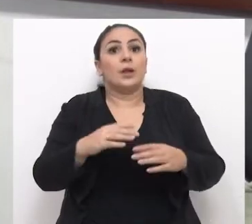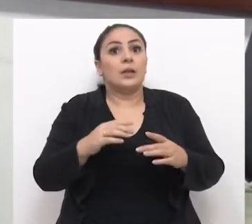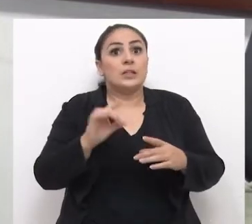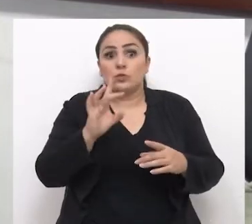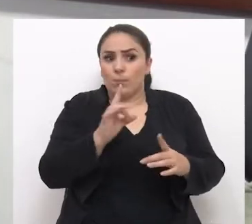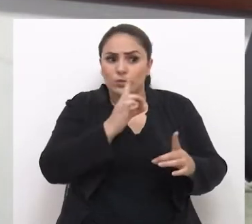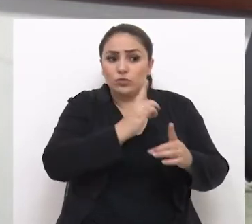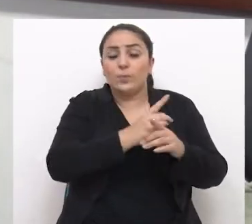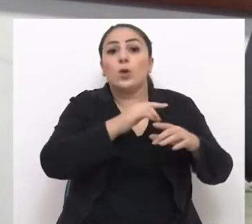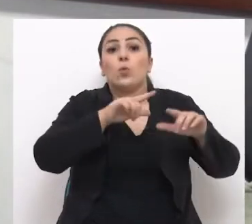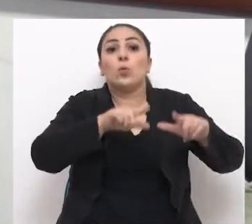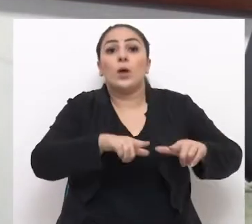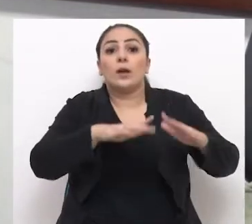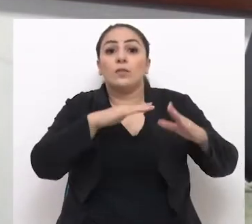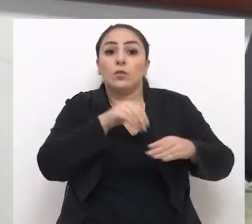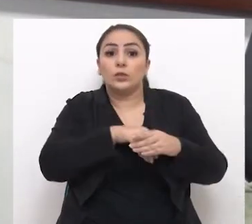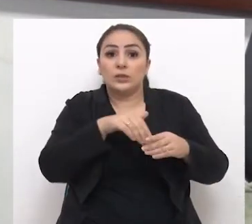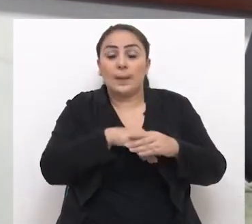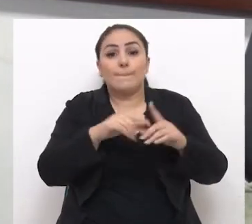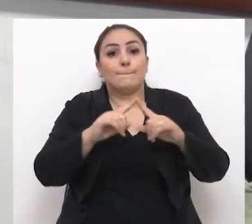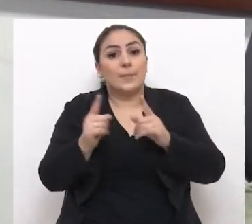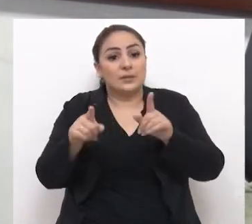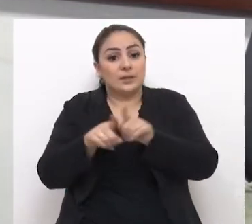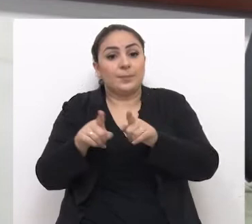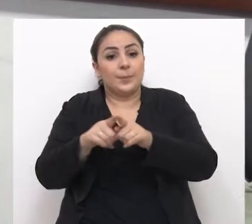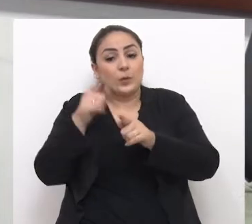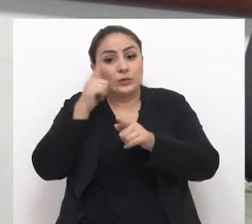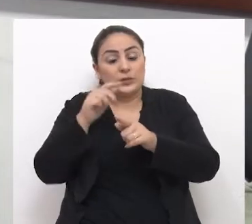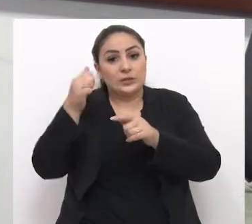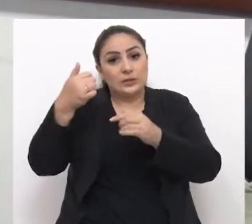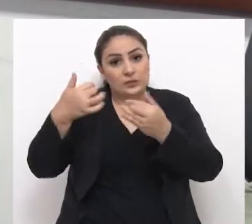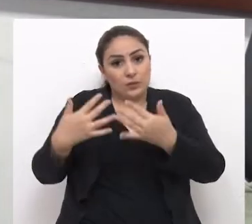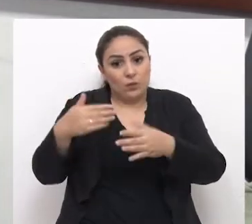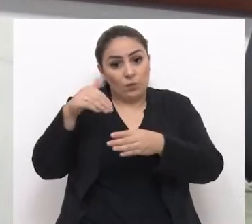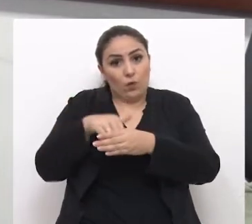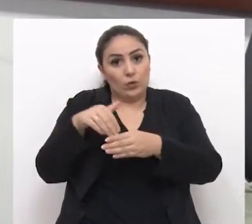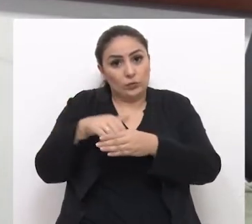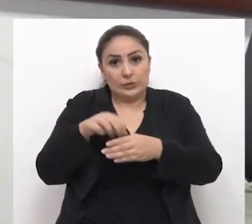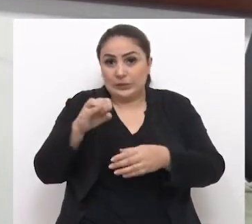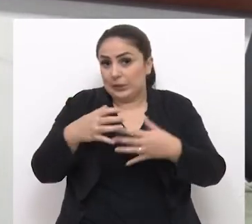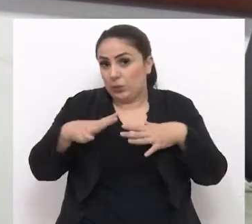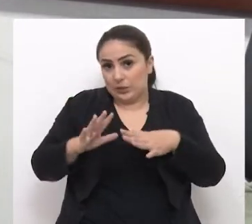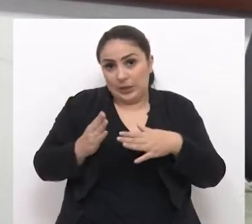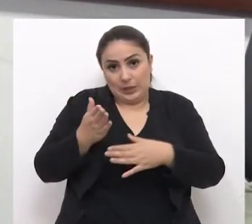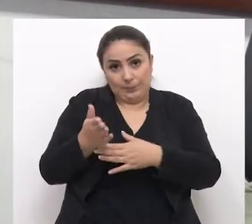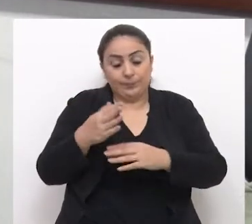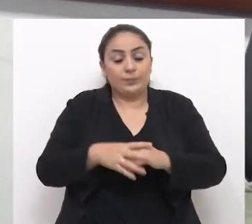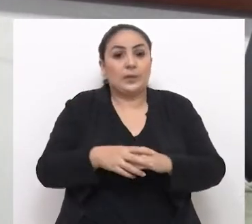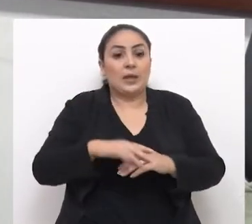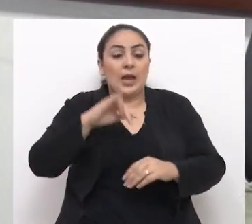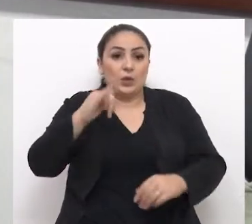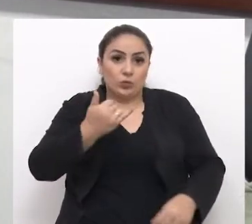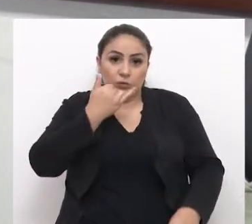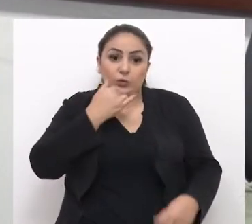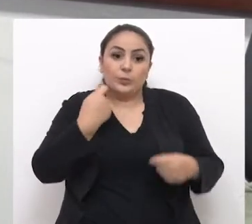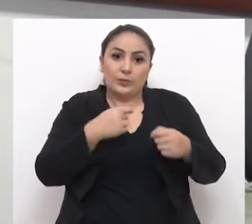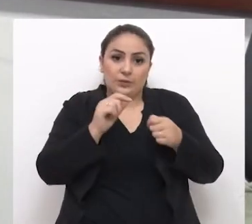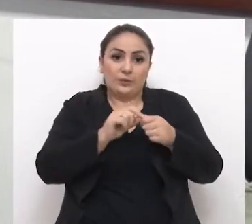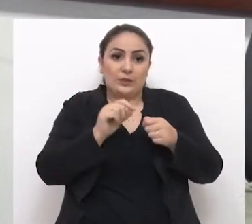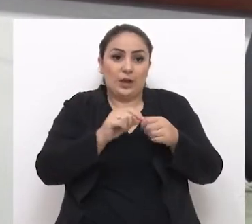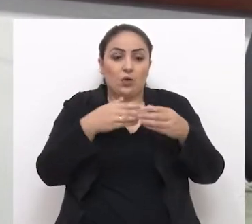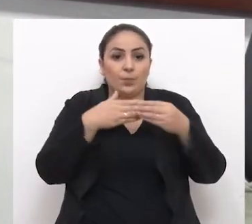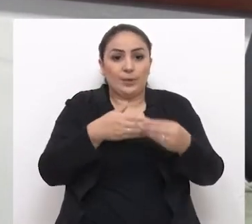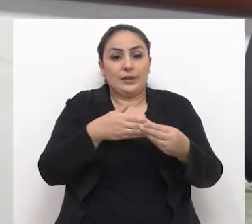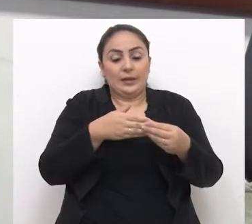descobrir onde ele vai votar, qual é o seu número de sessão, mas também para justificar o voto quem não puder comparecer. A justificativa